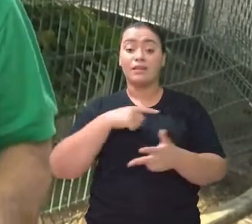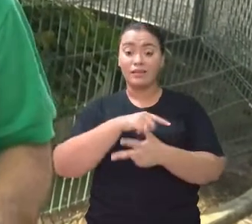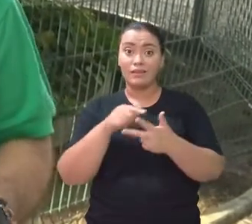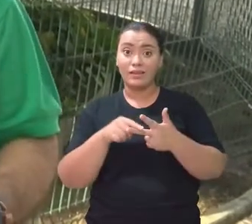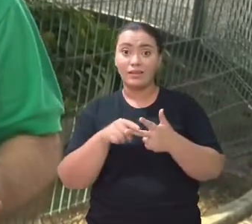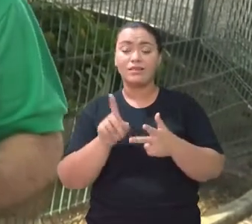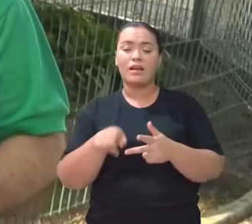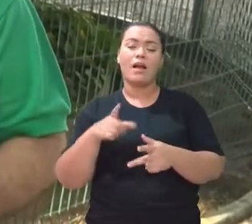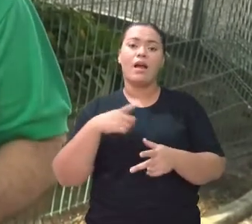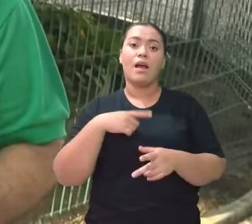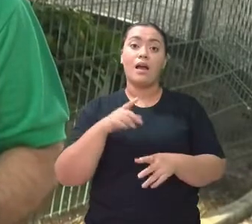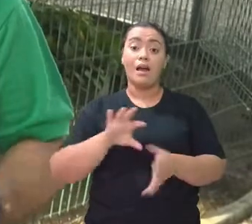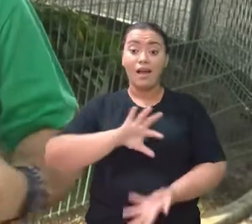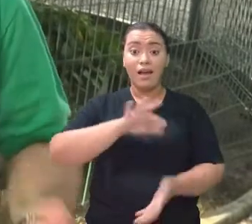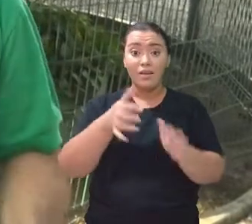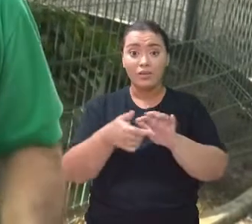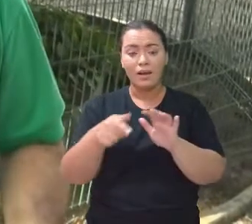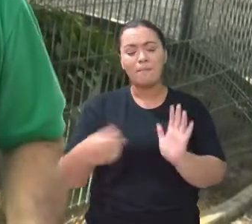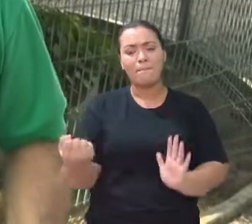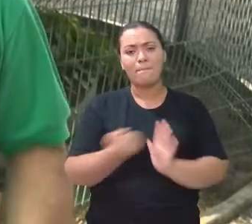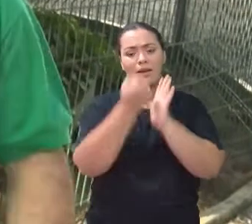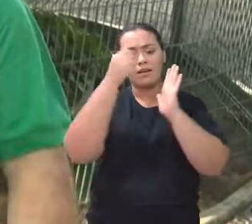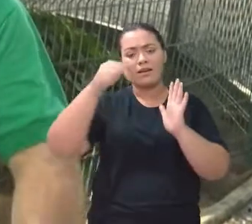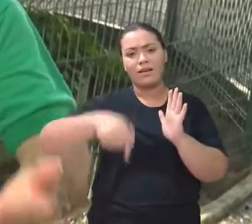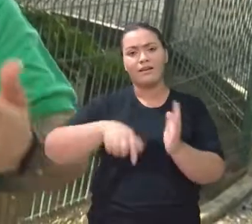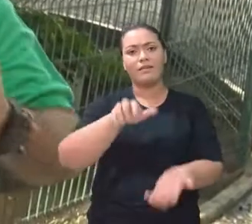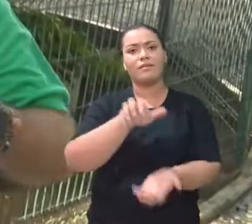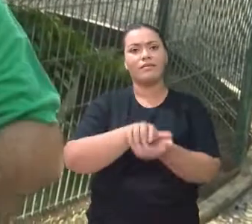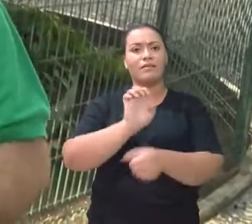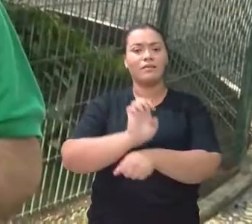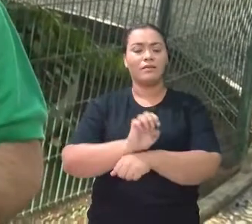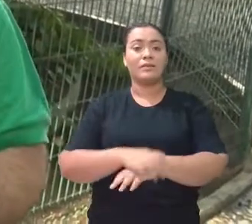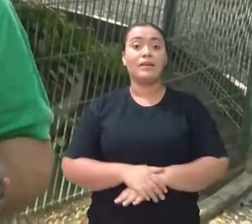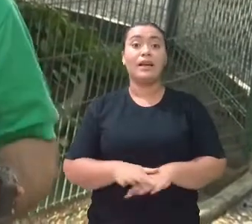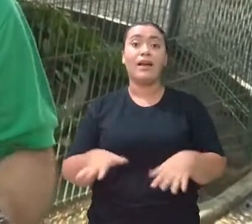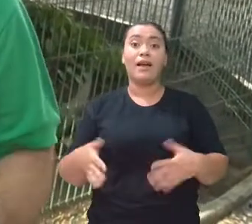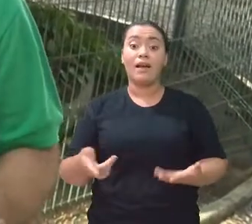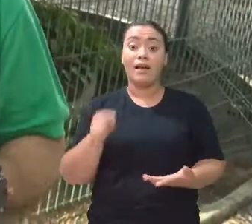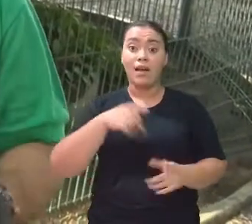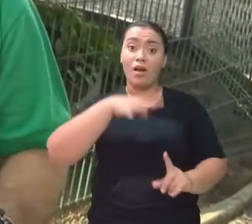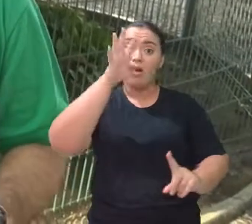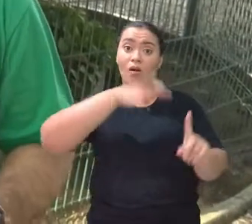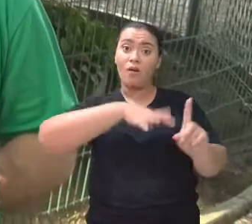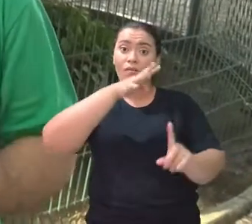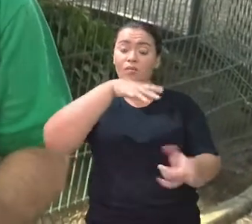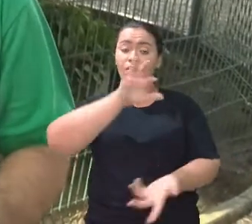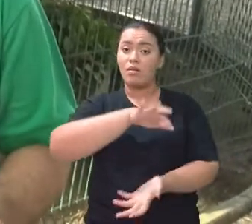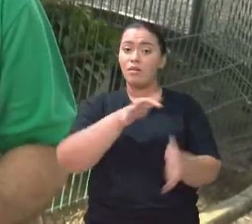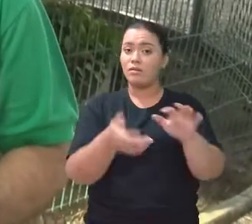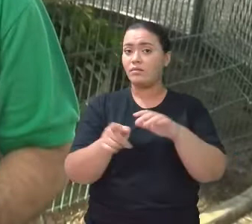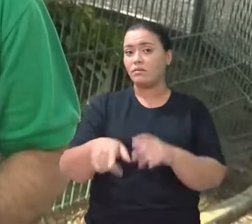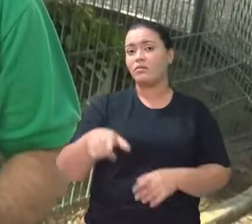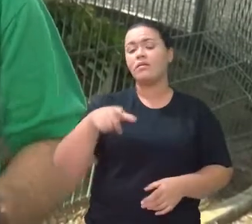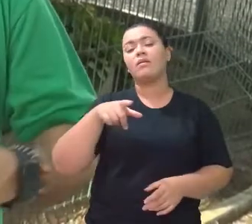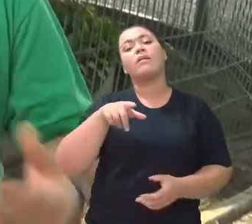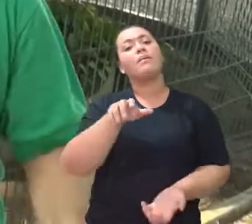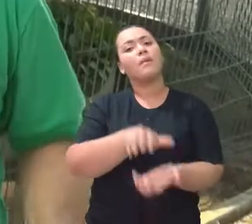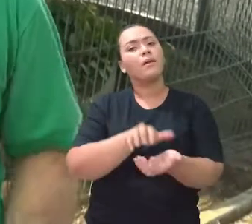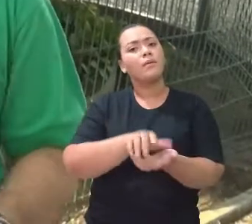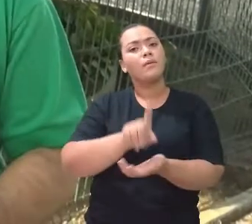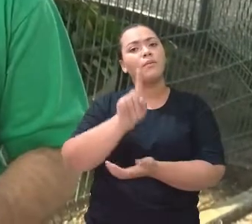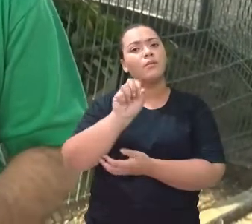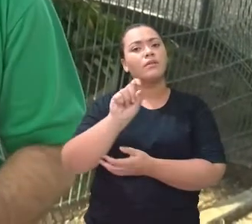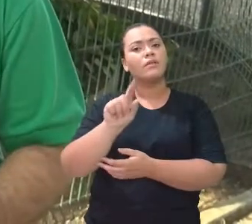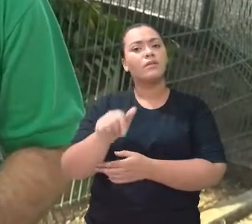um marco na história do nosso estado e é em homenagem à Revolução Pernambucana de 1817 que